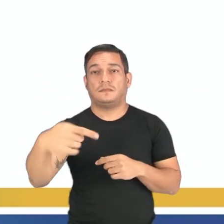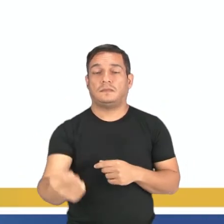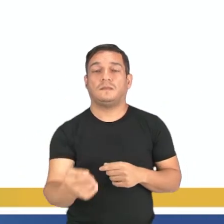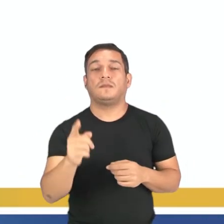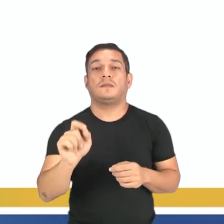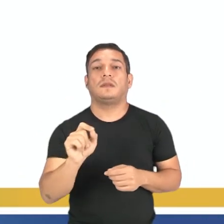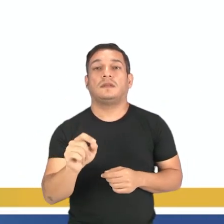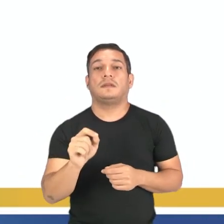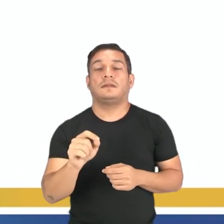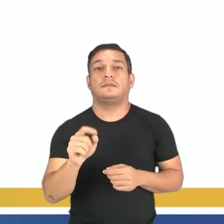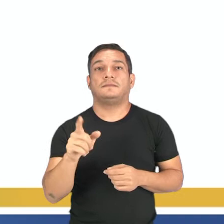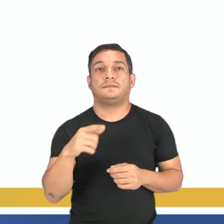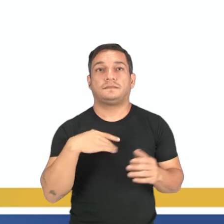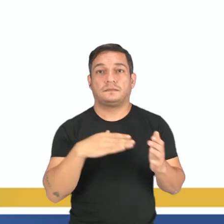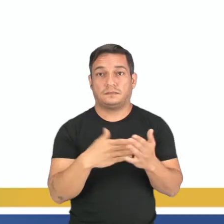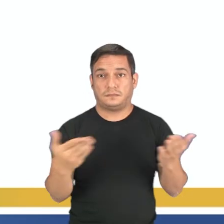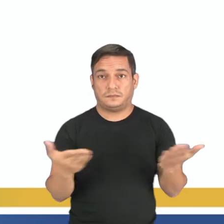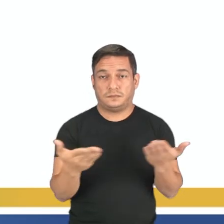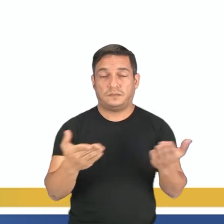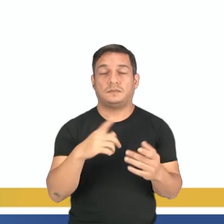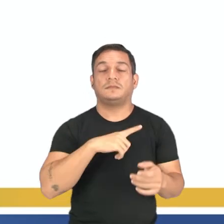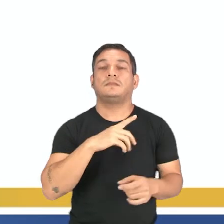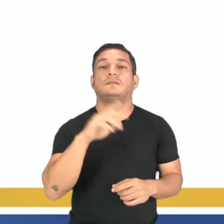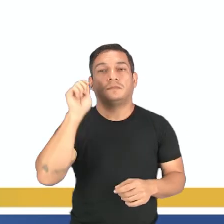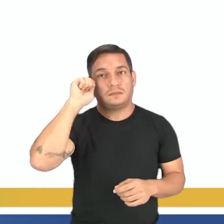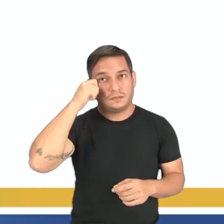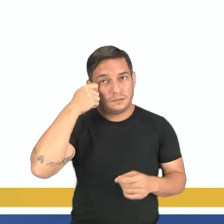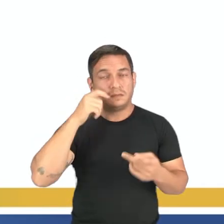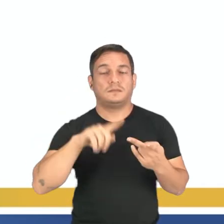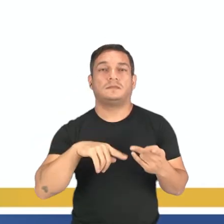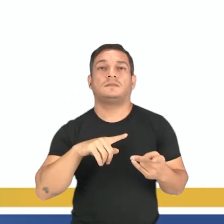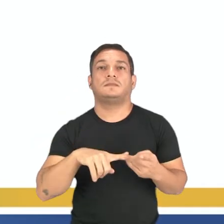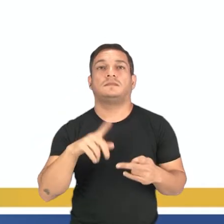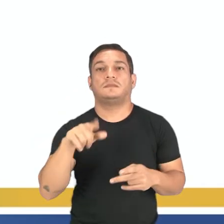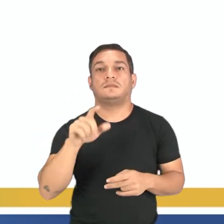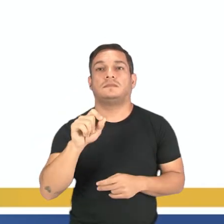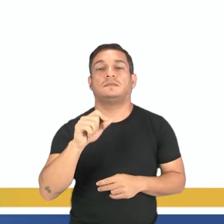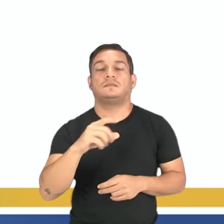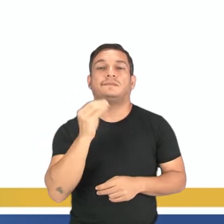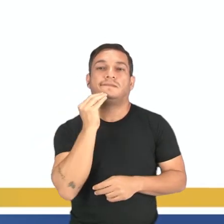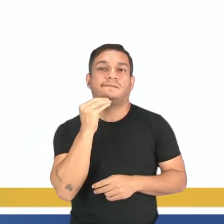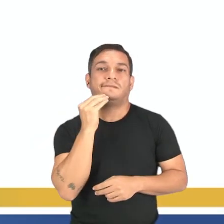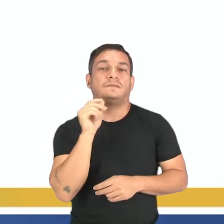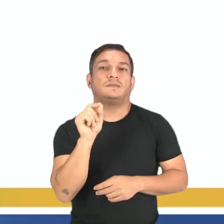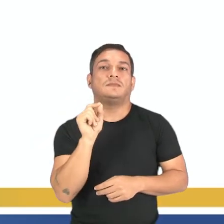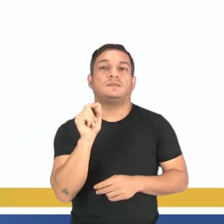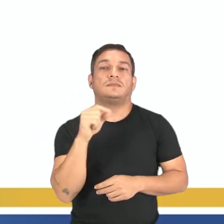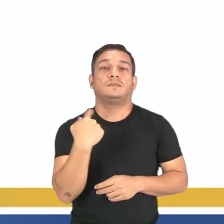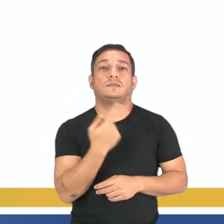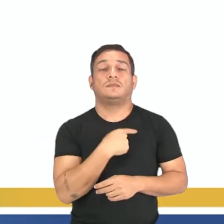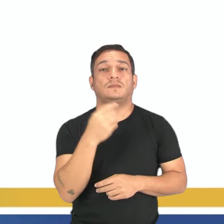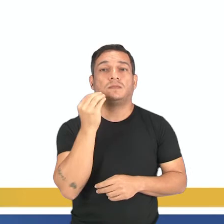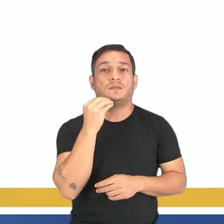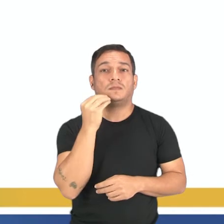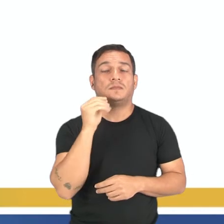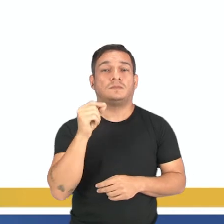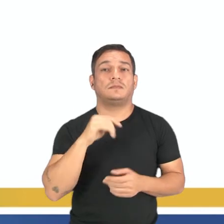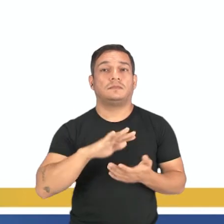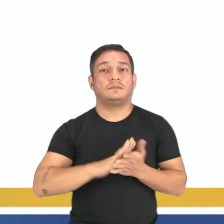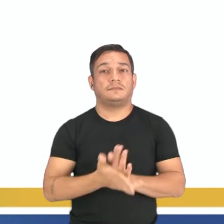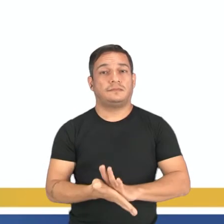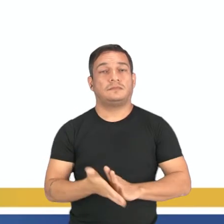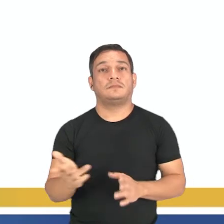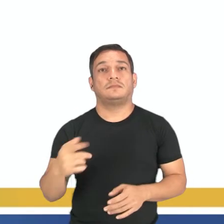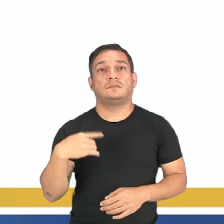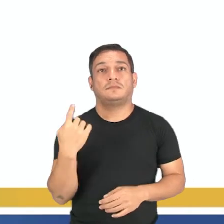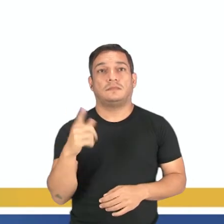depois, né? Então, até os dias atuais ainda existe o racismo, que eles ainda tentam, né? Que nós ainda tentamos eliminar.